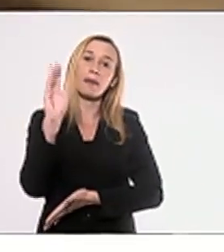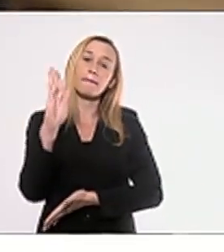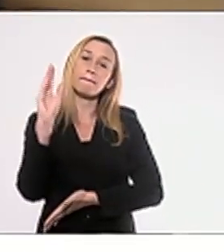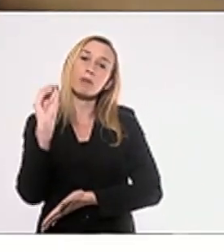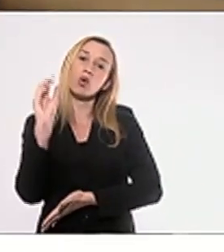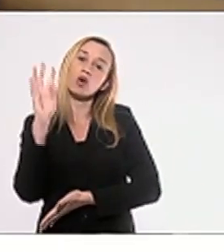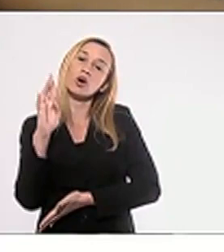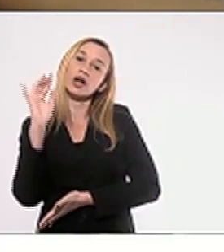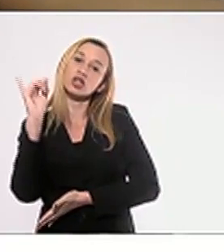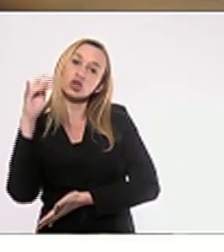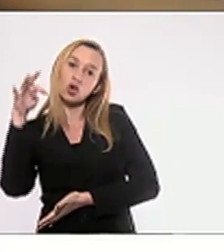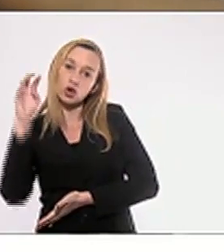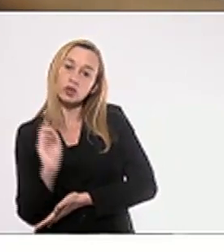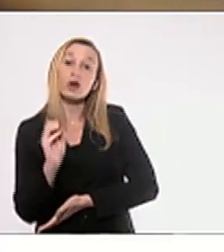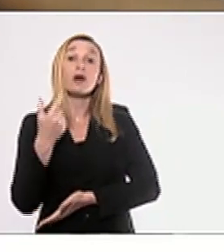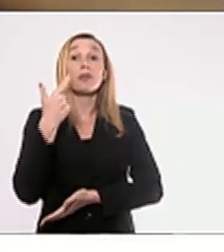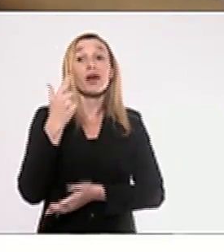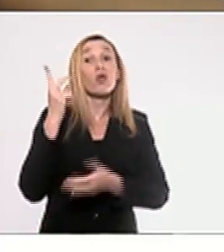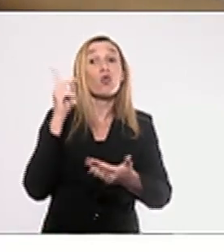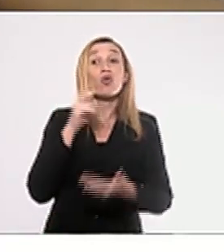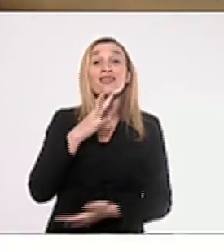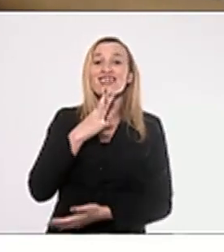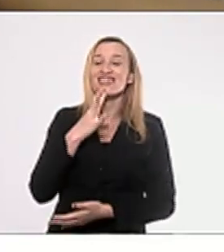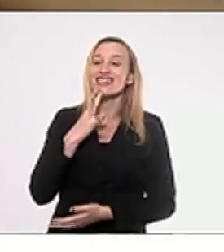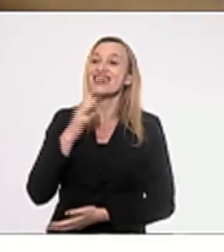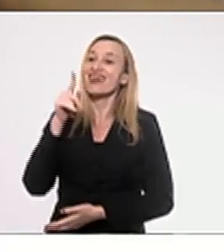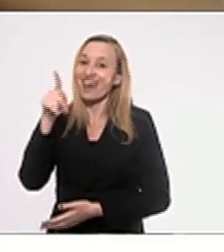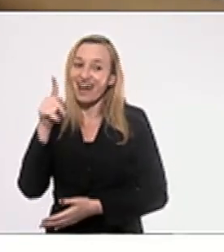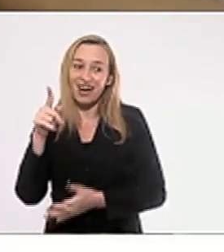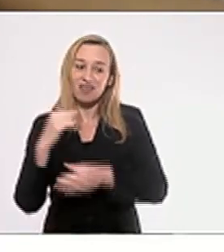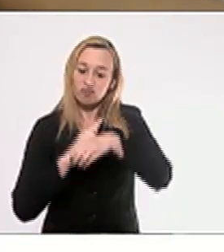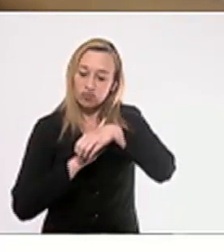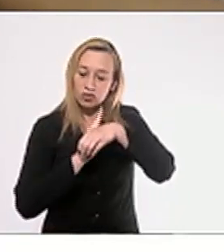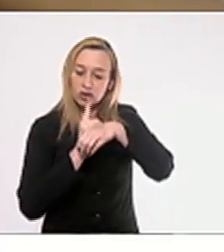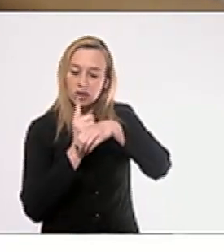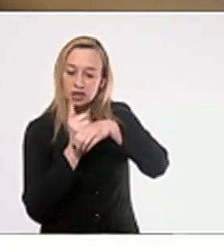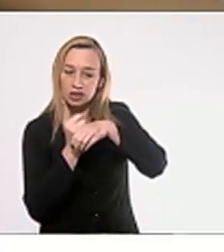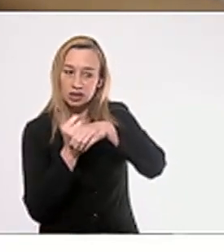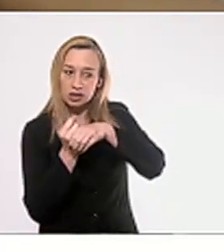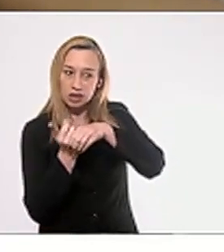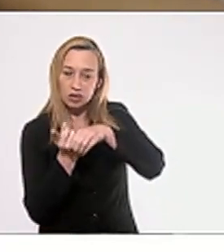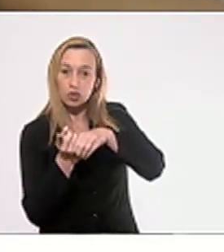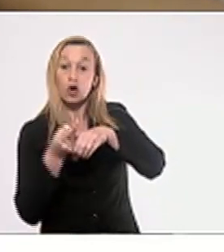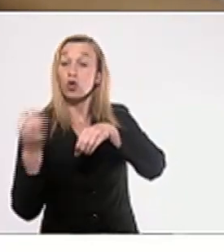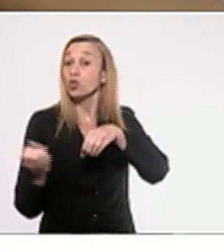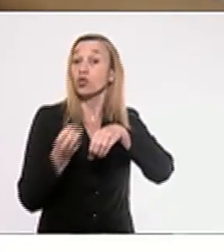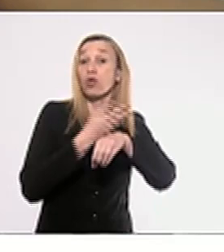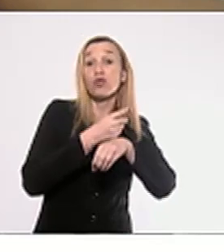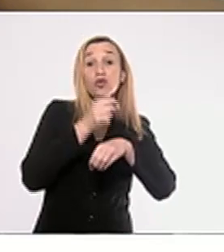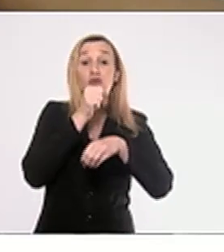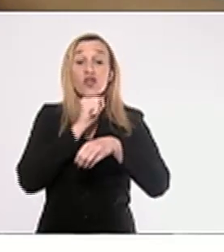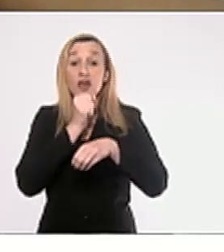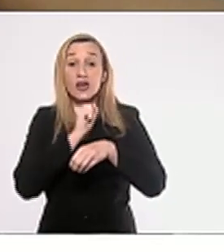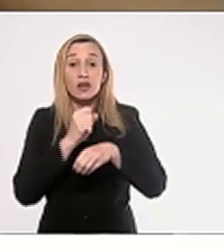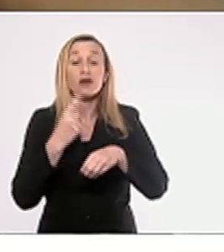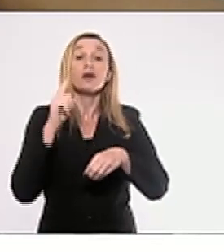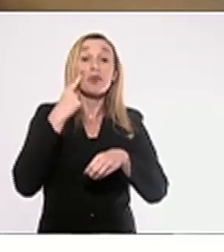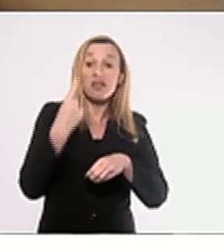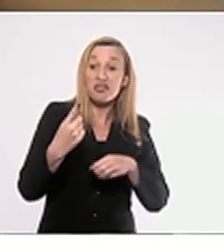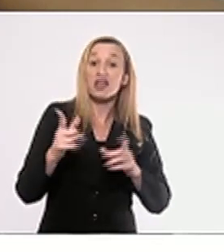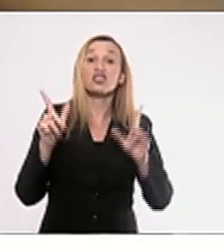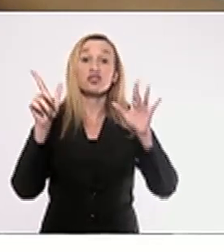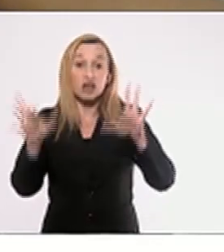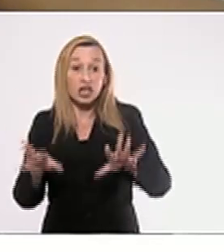estar conhecendo a medição, tanto o ultrassônico quanto o hidrômetro analógico, porque isso faz total diferença,